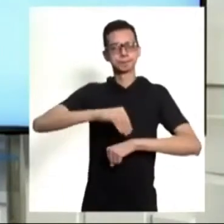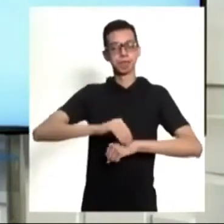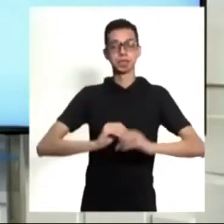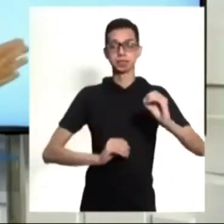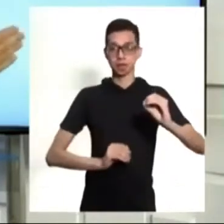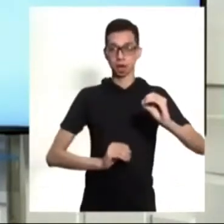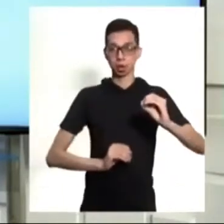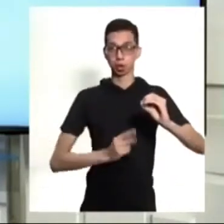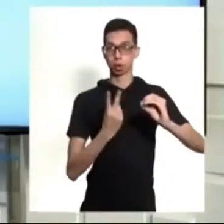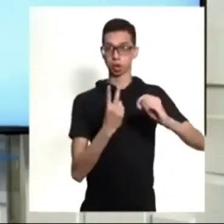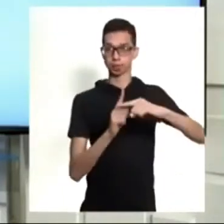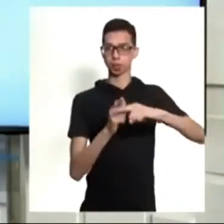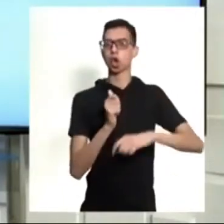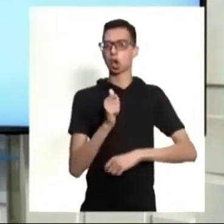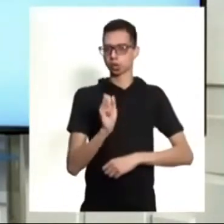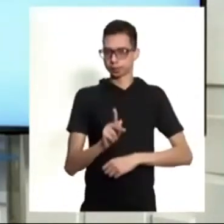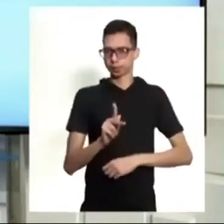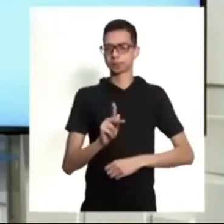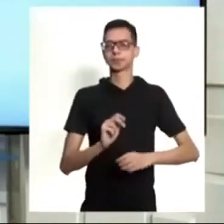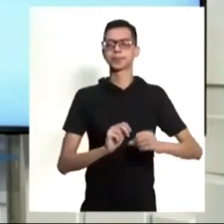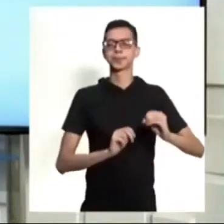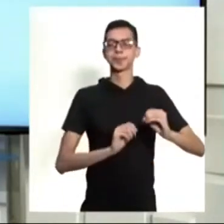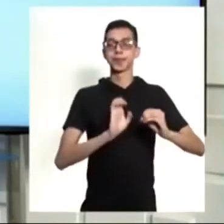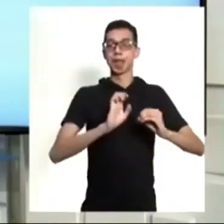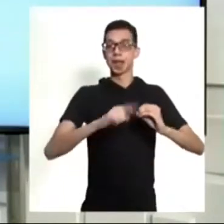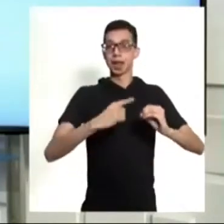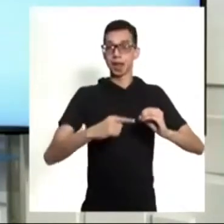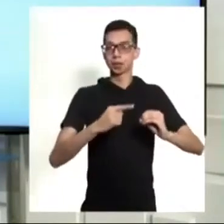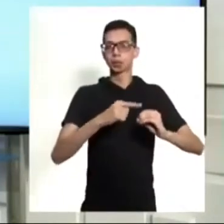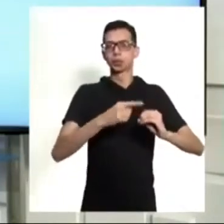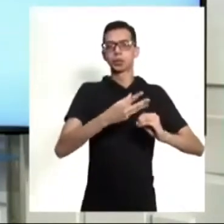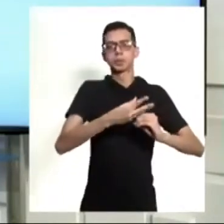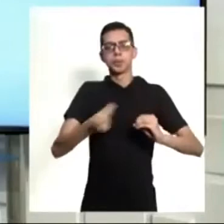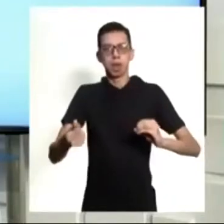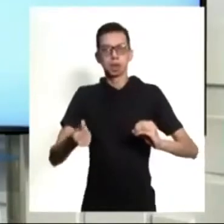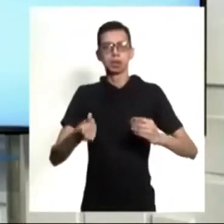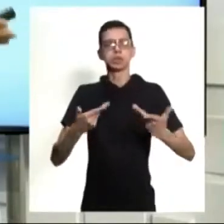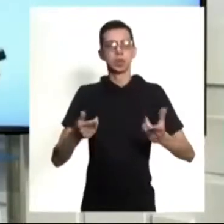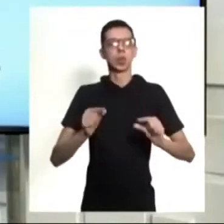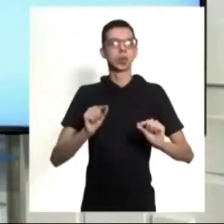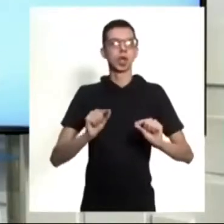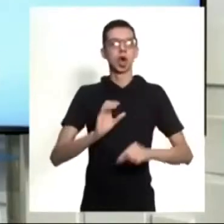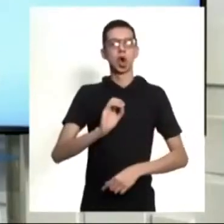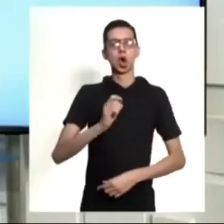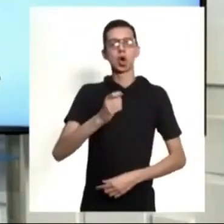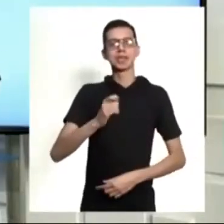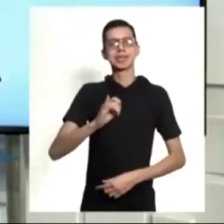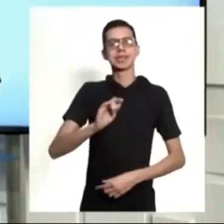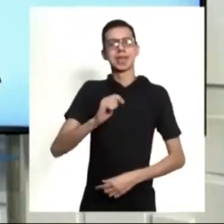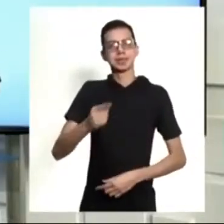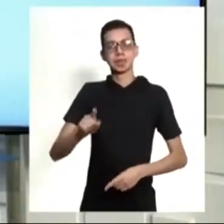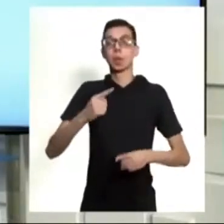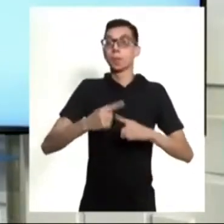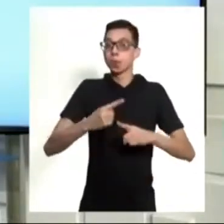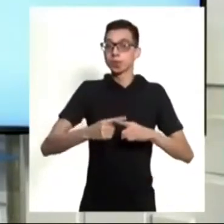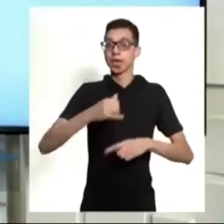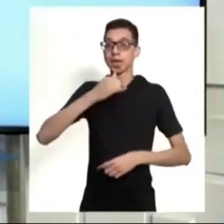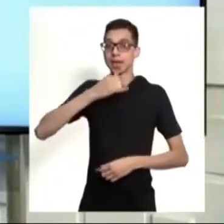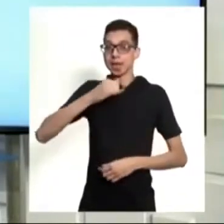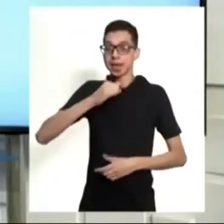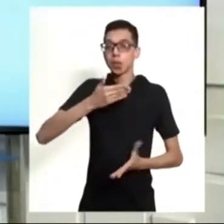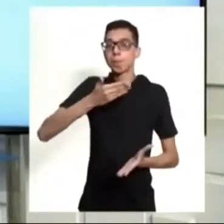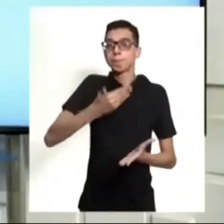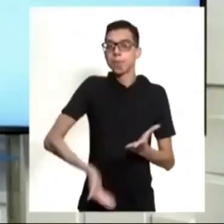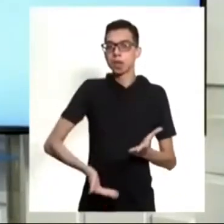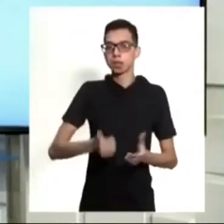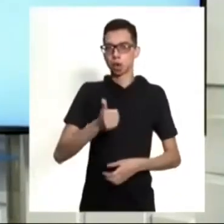2+. Tudo bem, ele perdeu elétrons. Se ele perde, ele está oxidando. Quem oxida dá elétrons, perde elétrons, correto? E